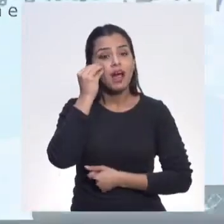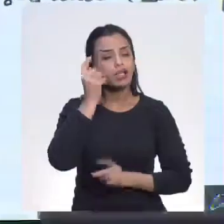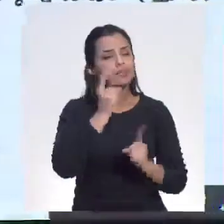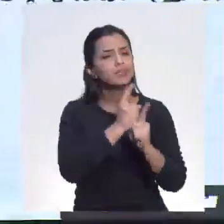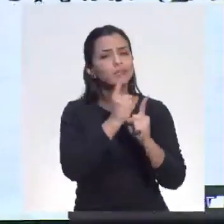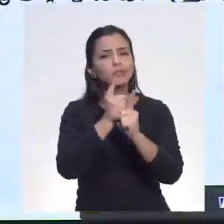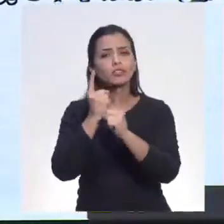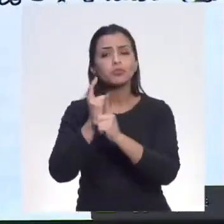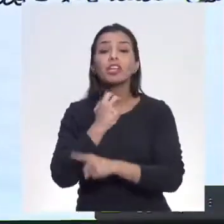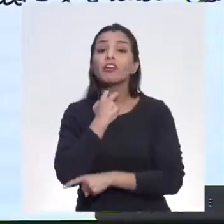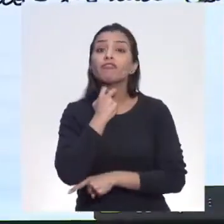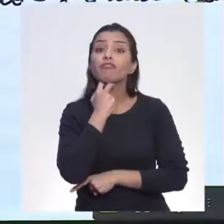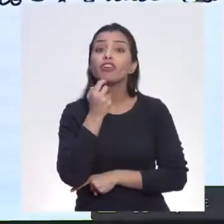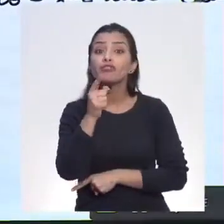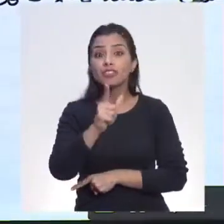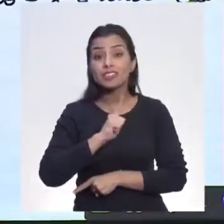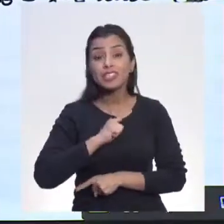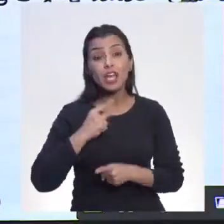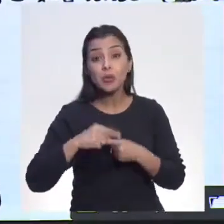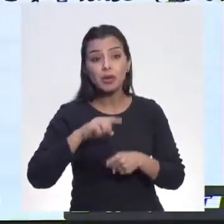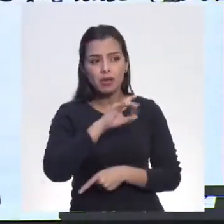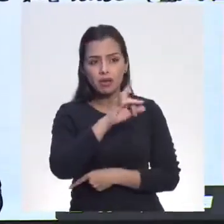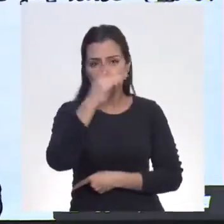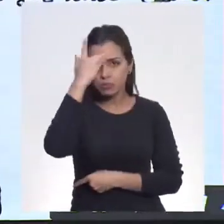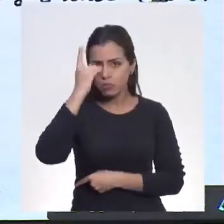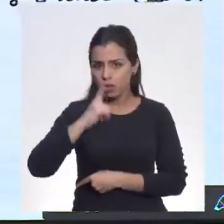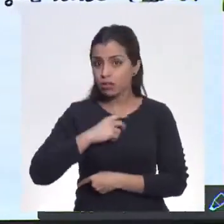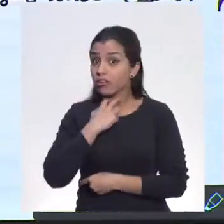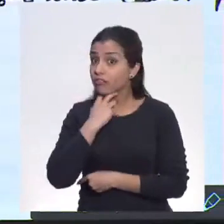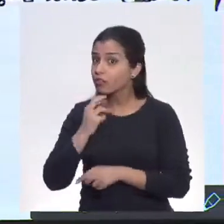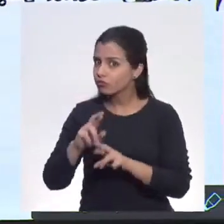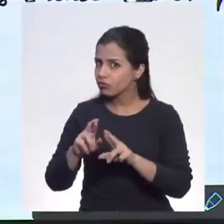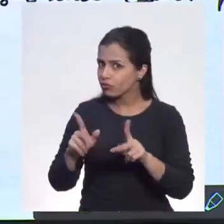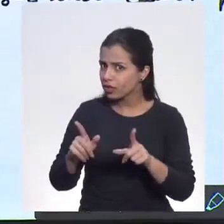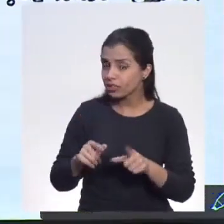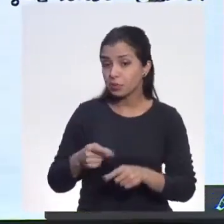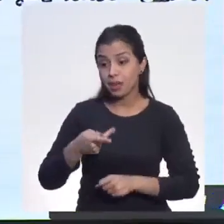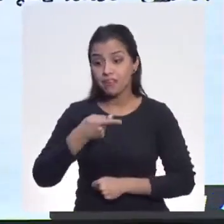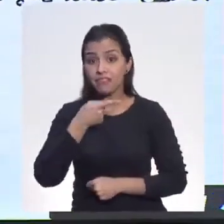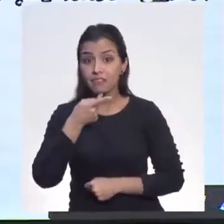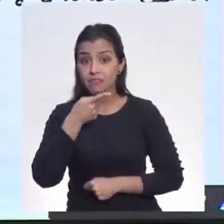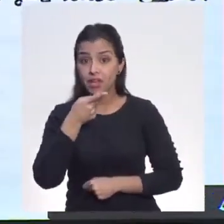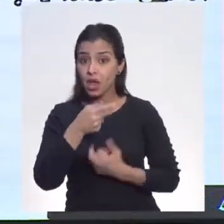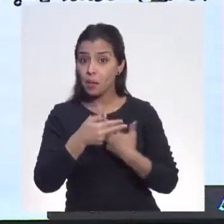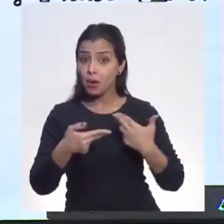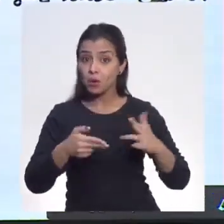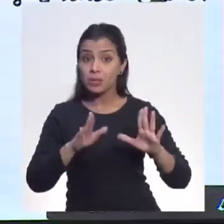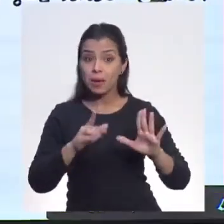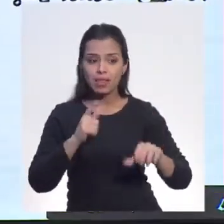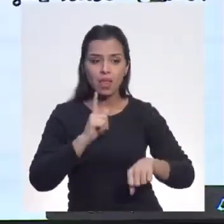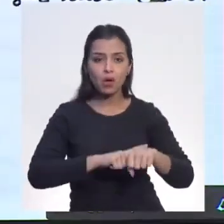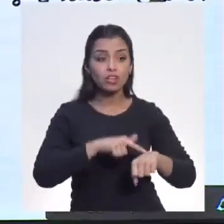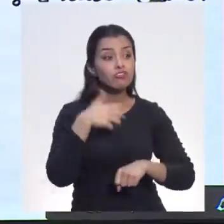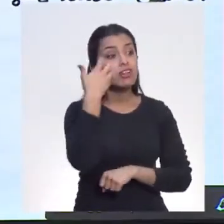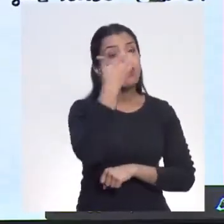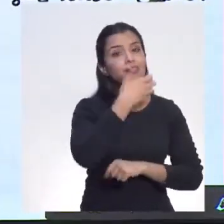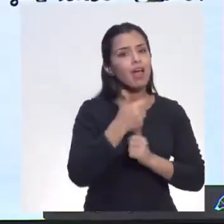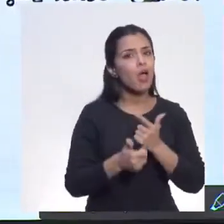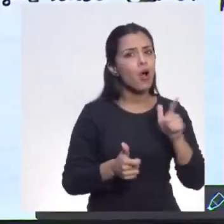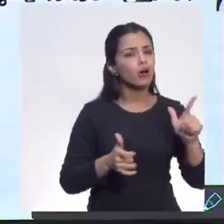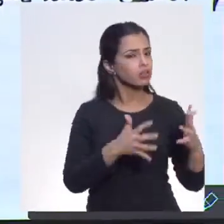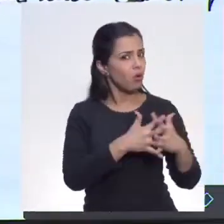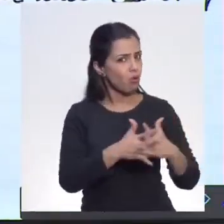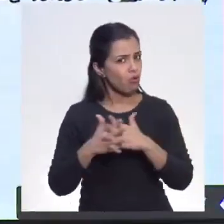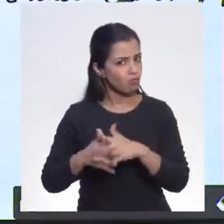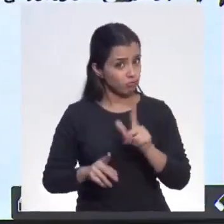voz você tem, porque todos nós temos um tipo de voz diferente. Lembre-se, gente, a nossa voz para falar é uma e para cantar é outra, tá? Então, não